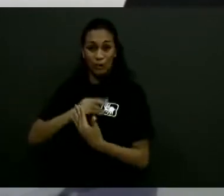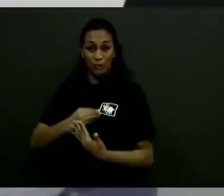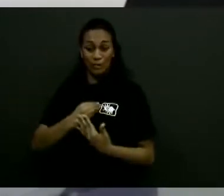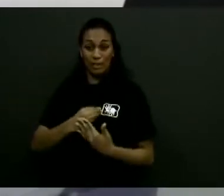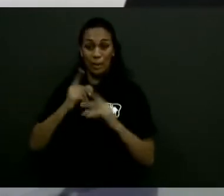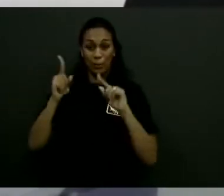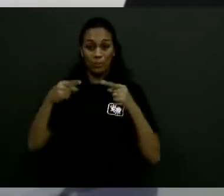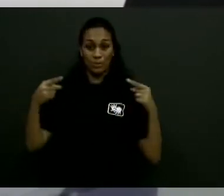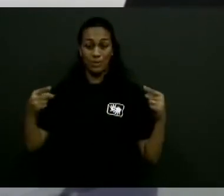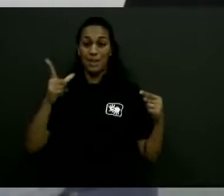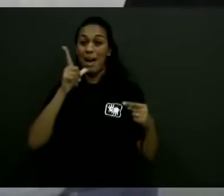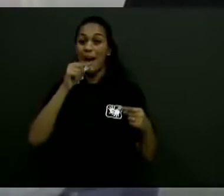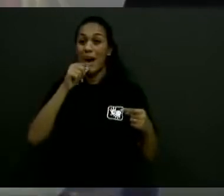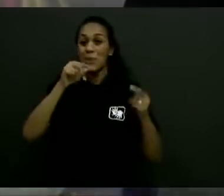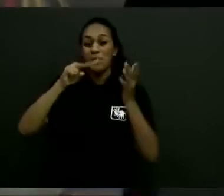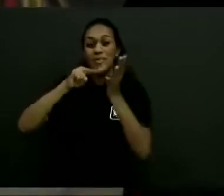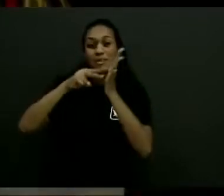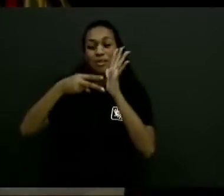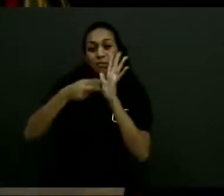Águas que Saram.